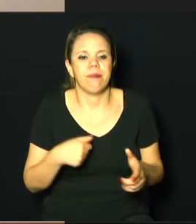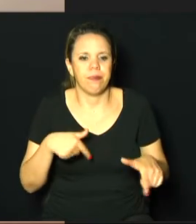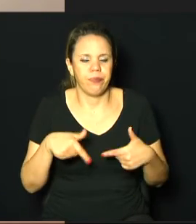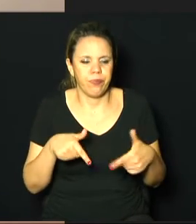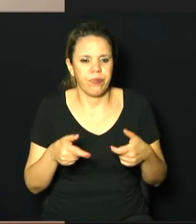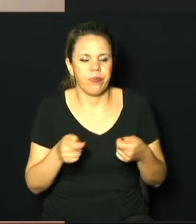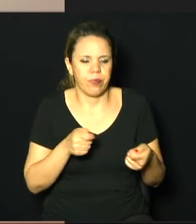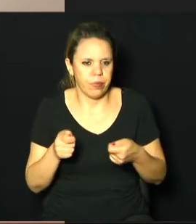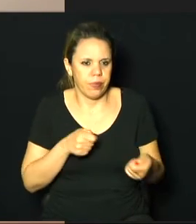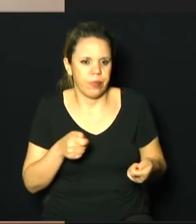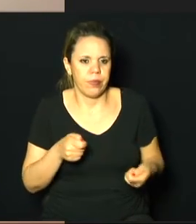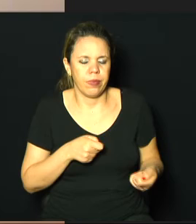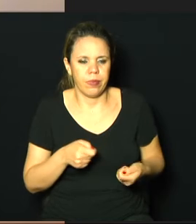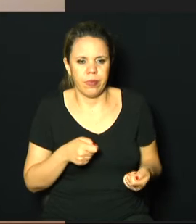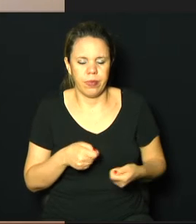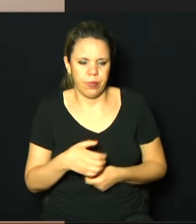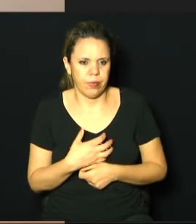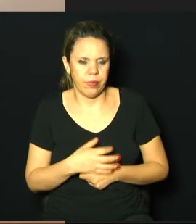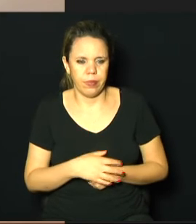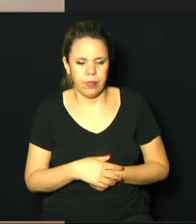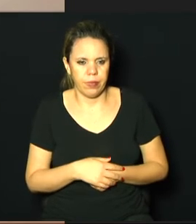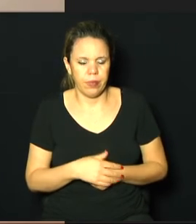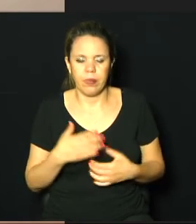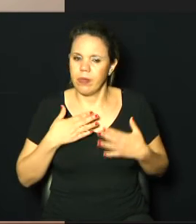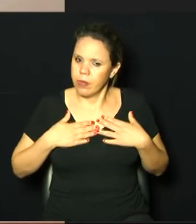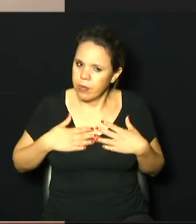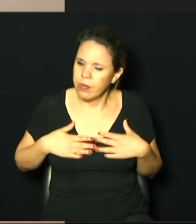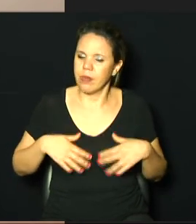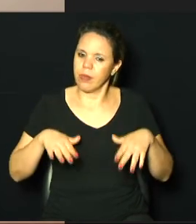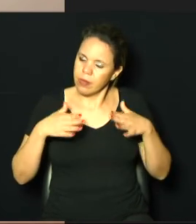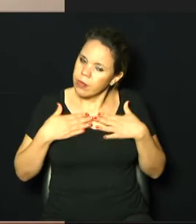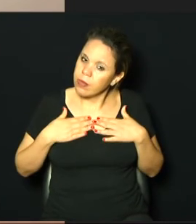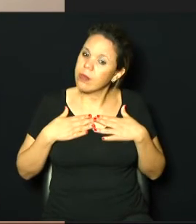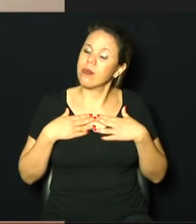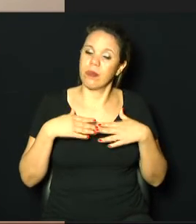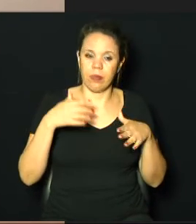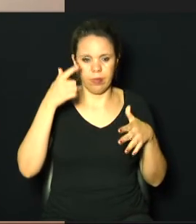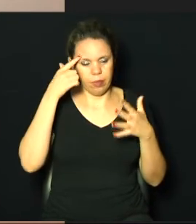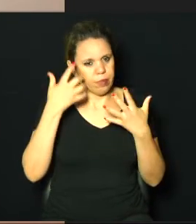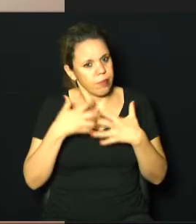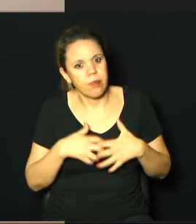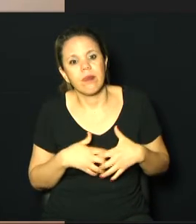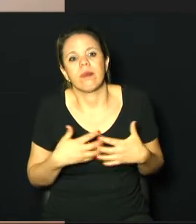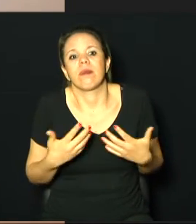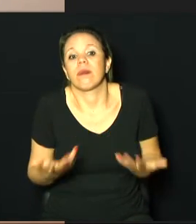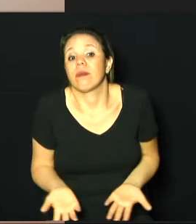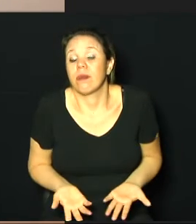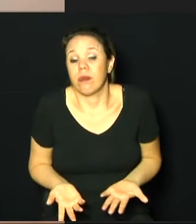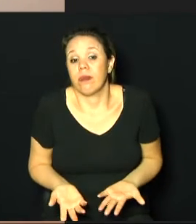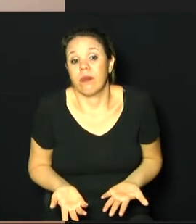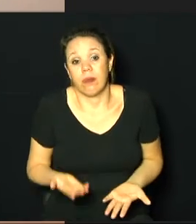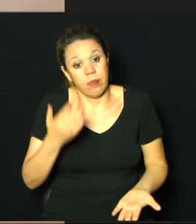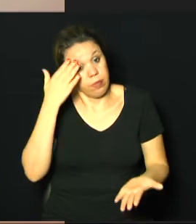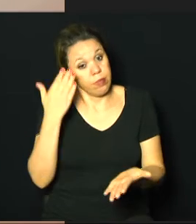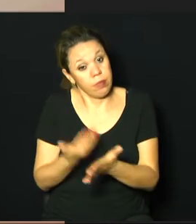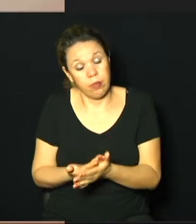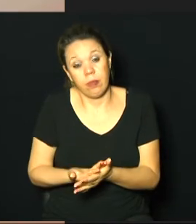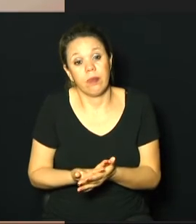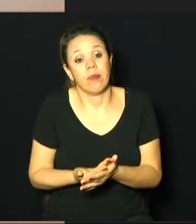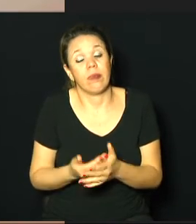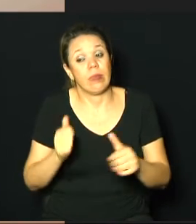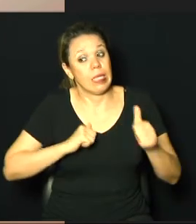trabalhar e lidar com as coisas de uma forma com mais cautela. Mas eu acredito que